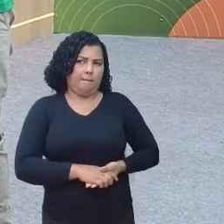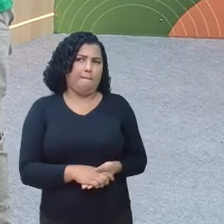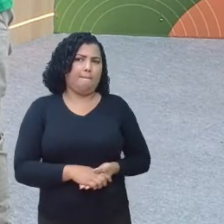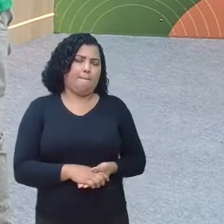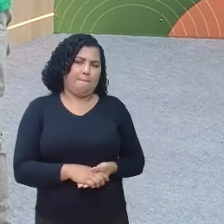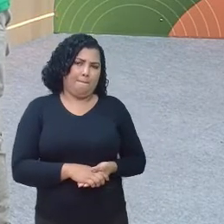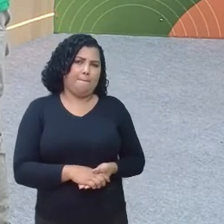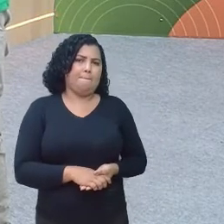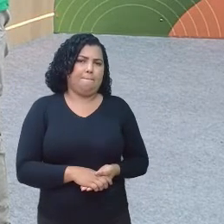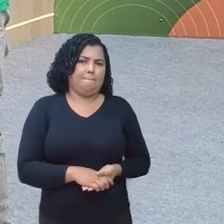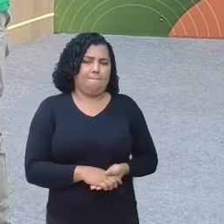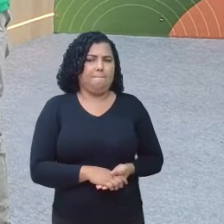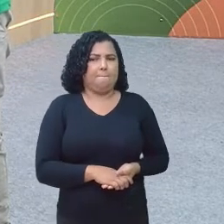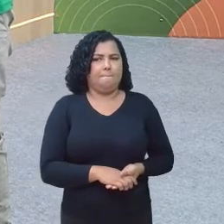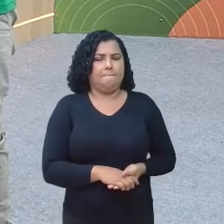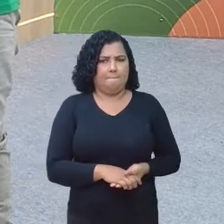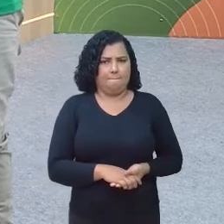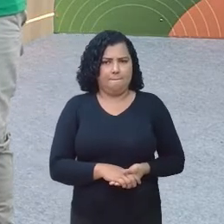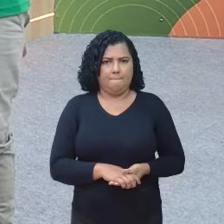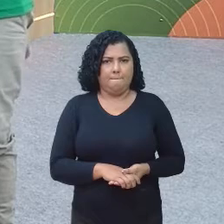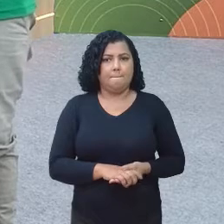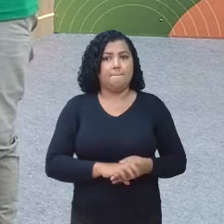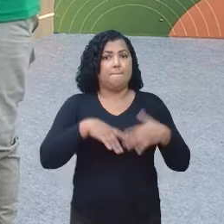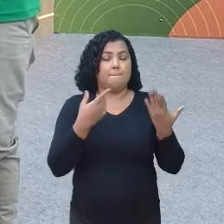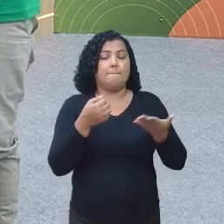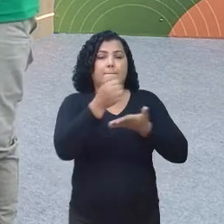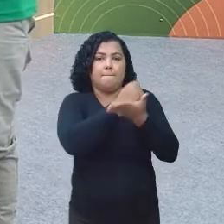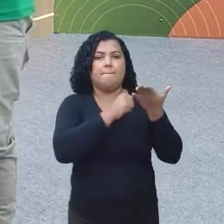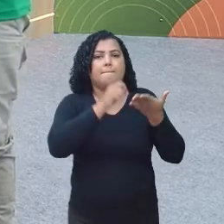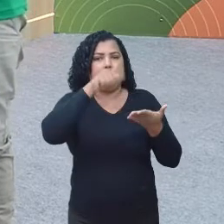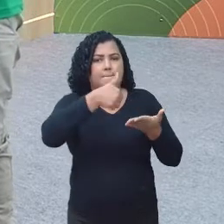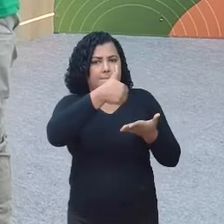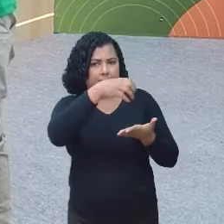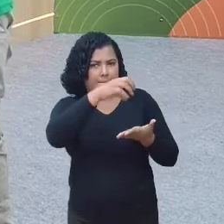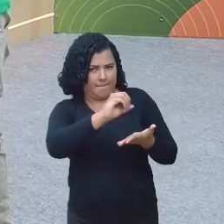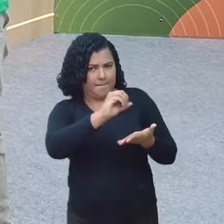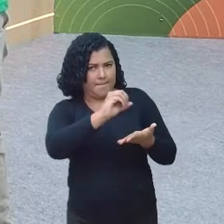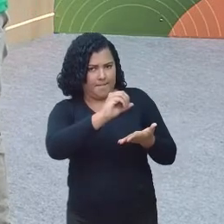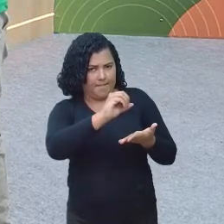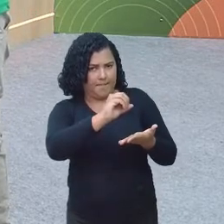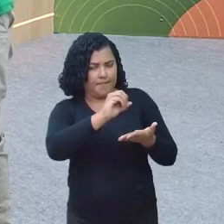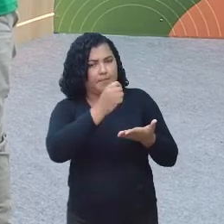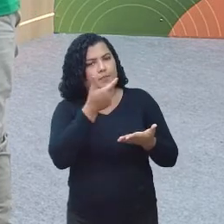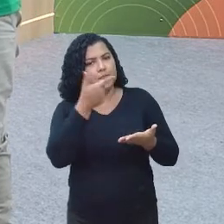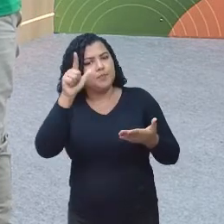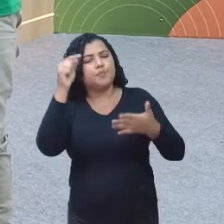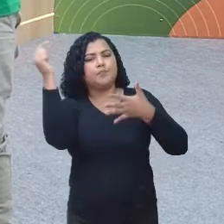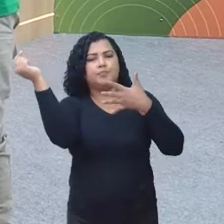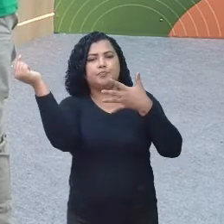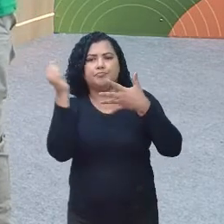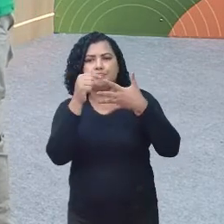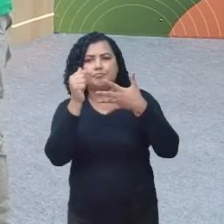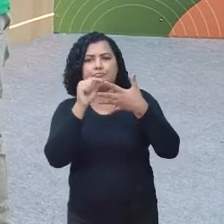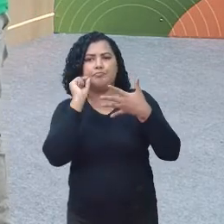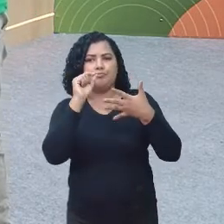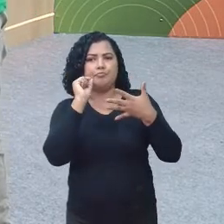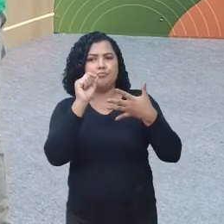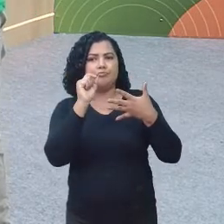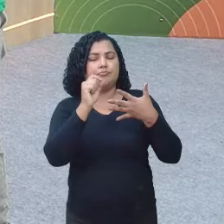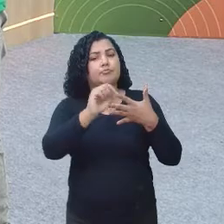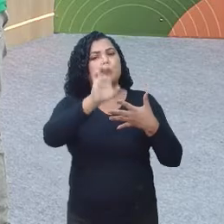gente vai elencar o 10 como sendo a base dessa potenciação. O outro elemento que a gente vai representar é